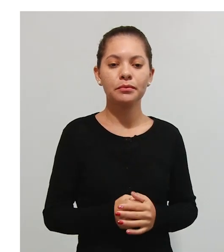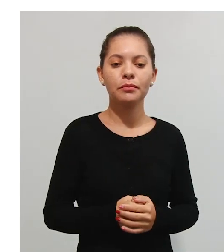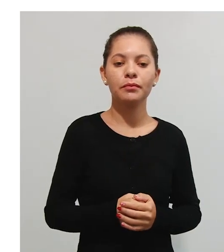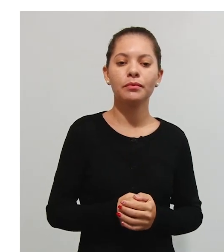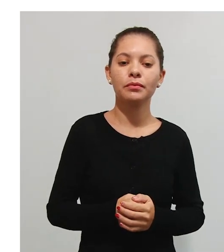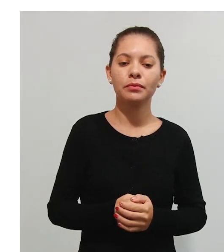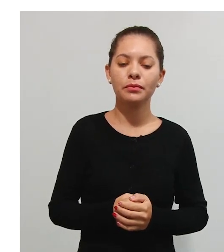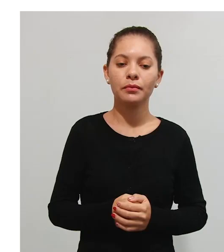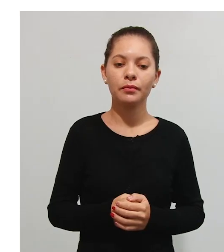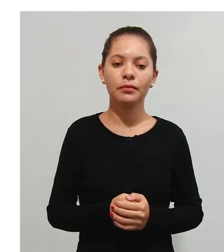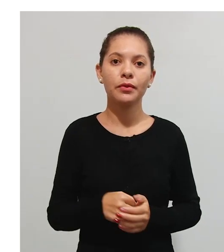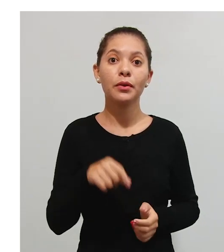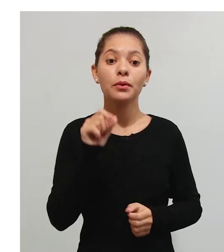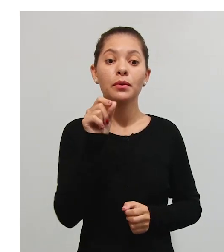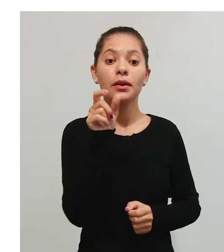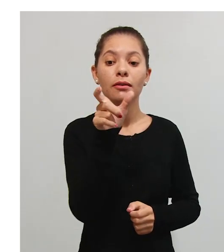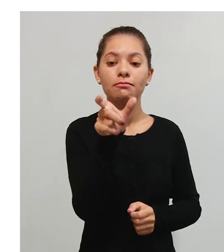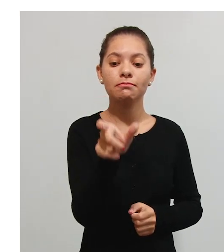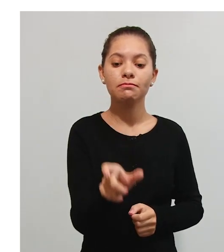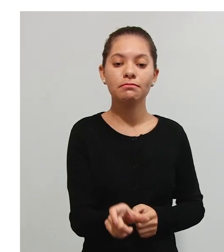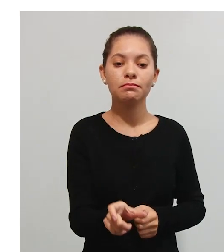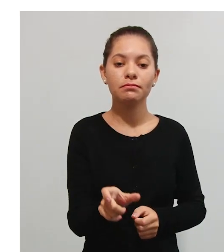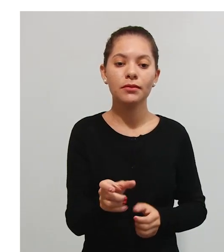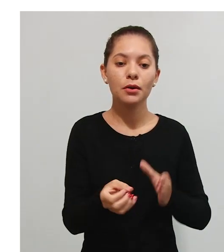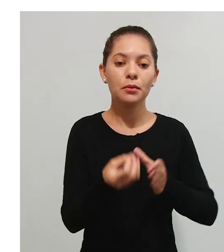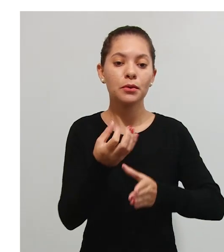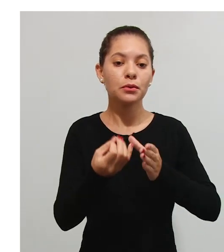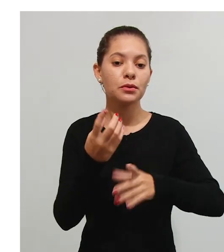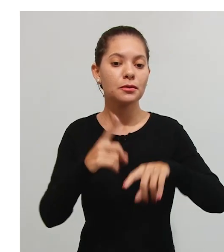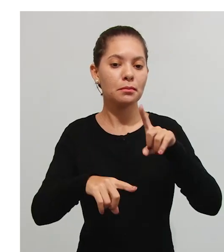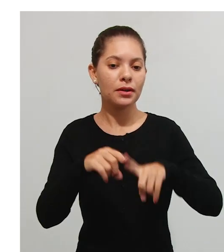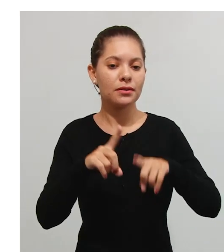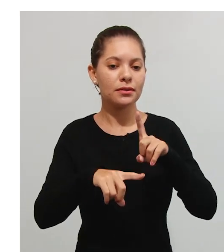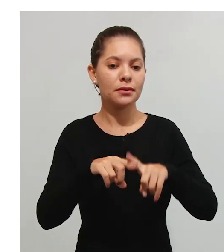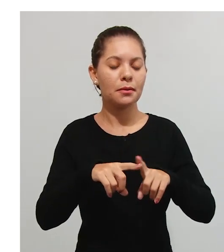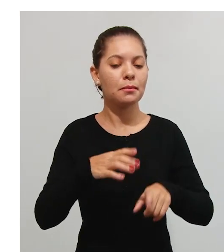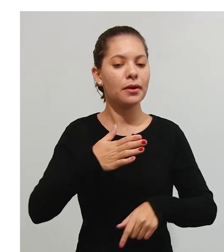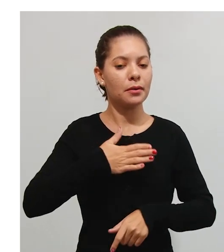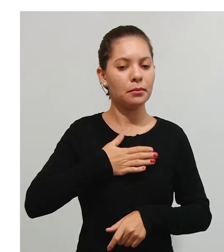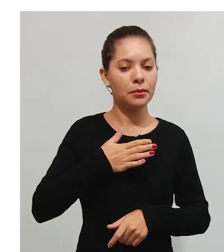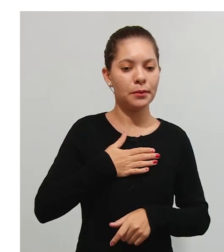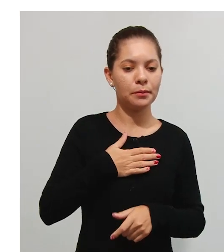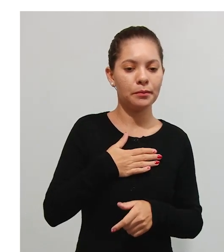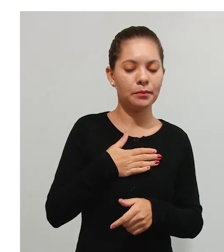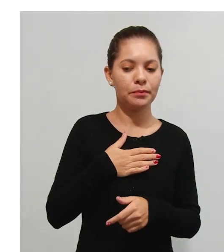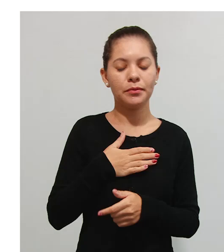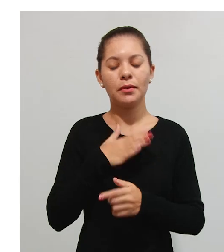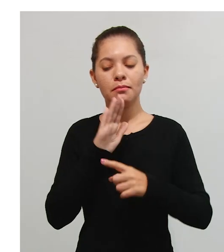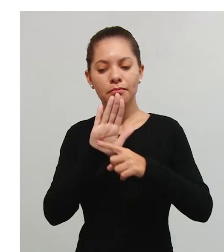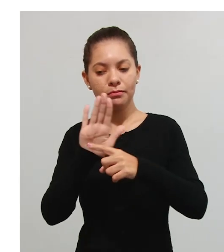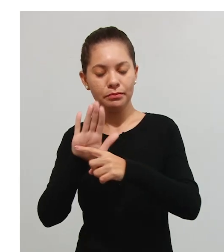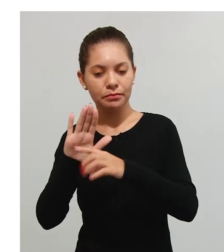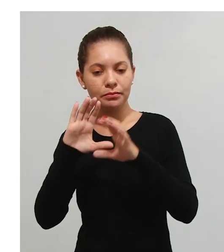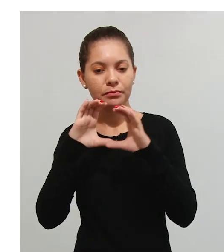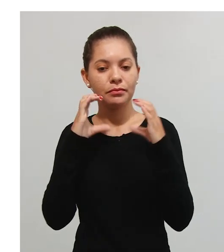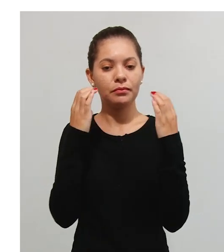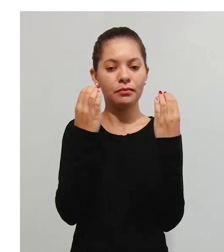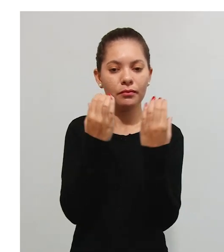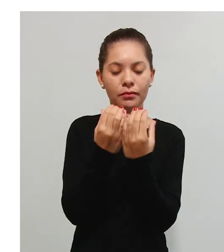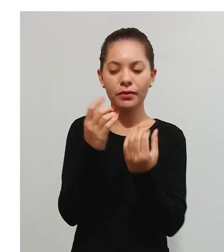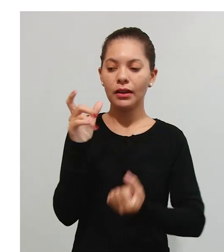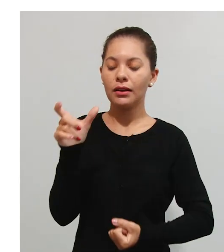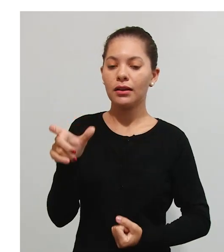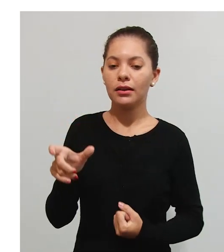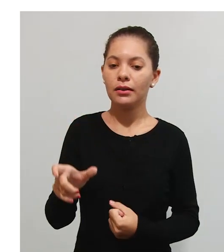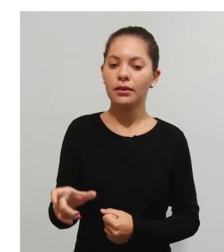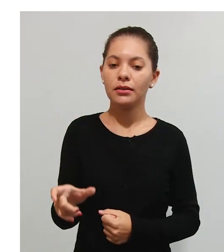social também, no meio empresarial. Ela vai produzir bens e serviços para si e uma parcela para atender a comunidade.